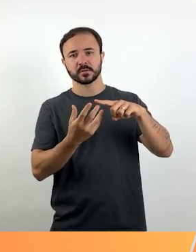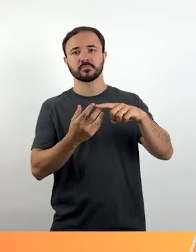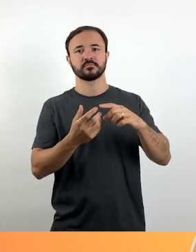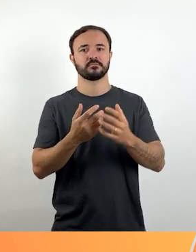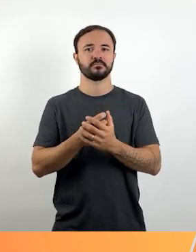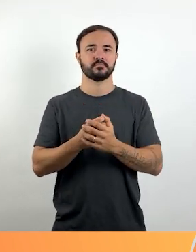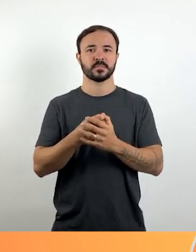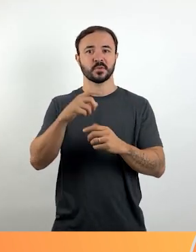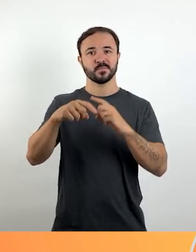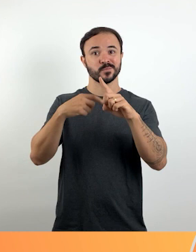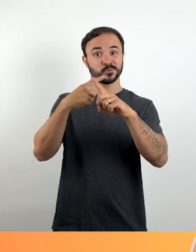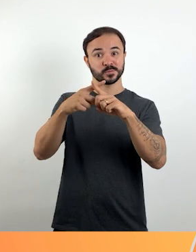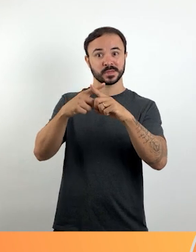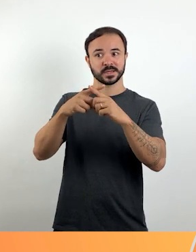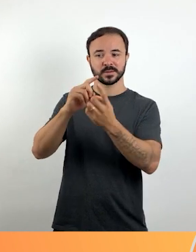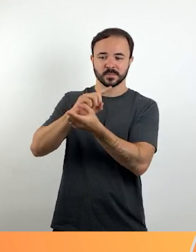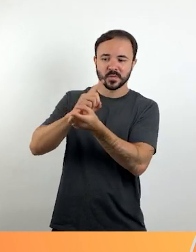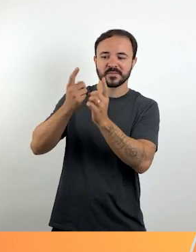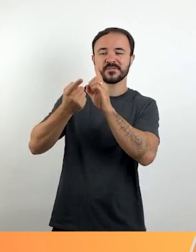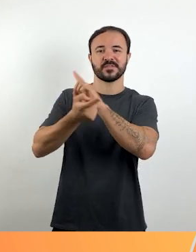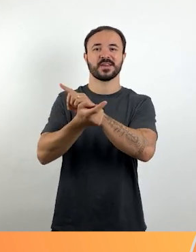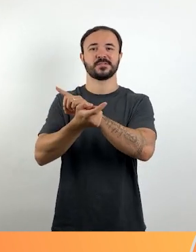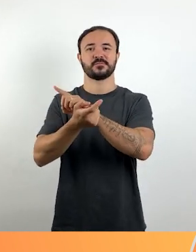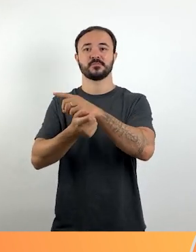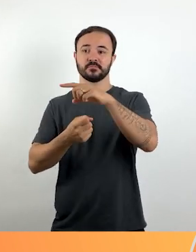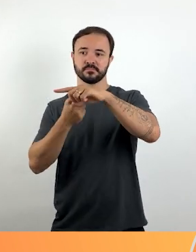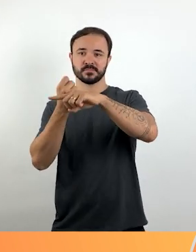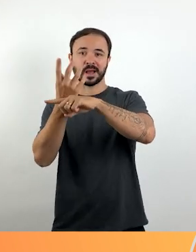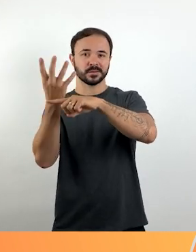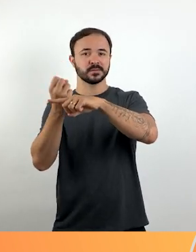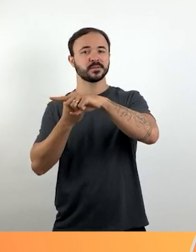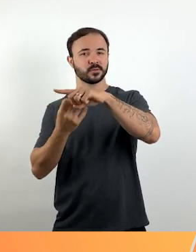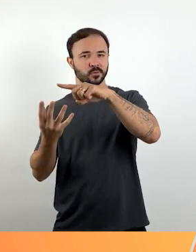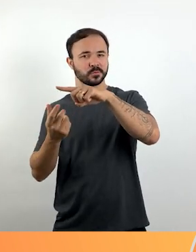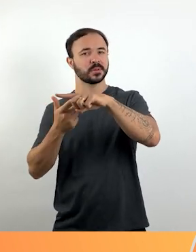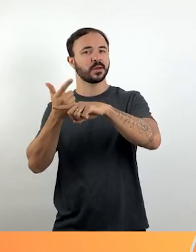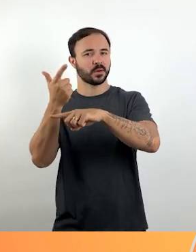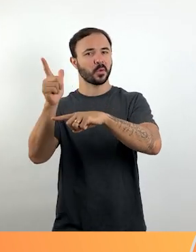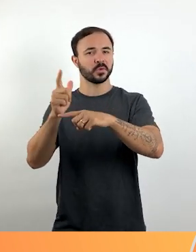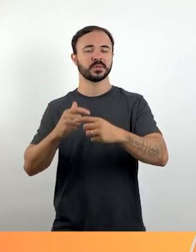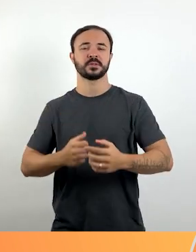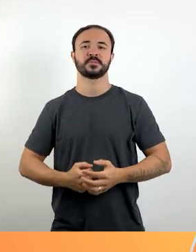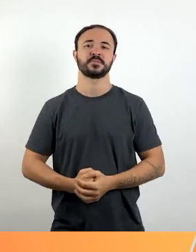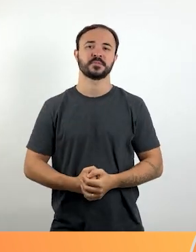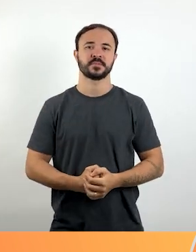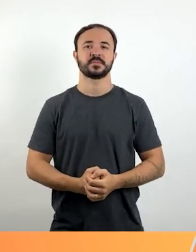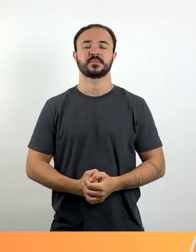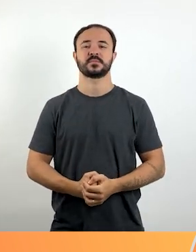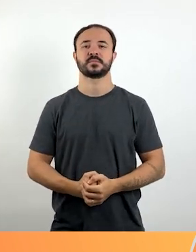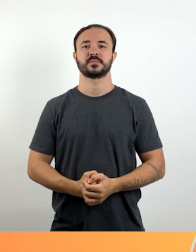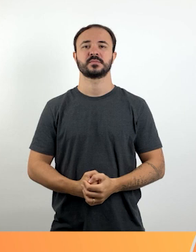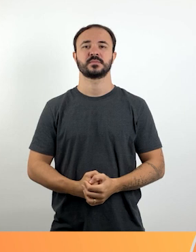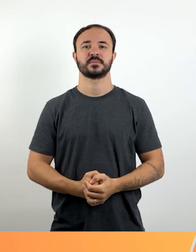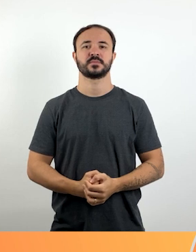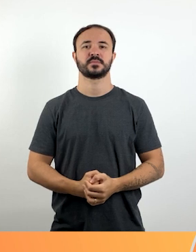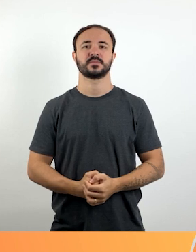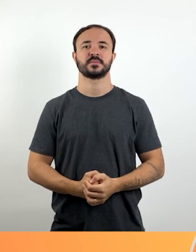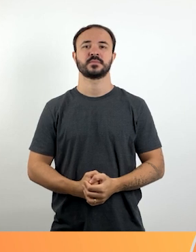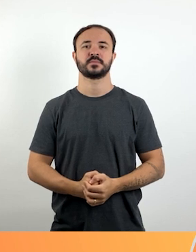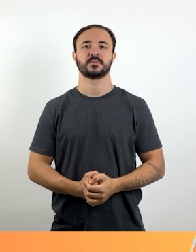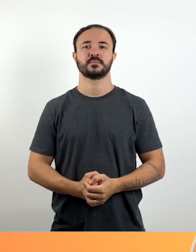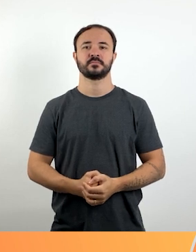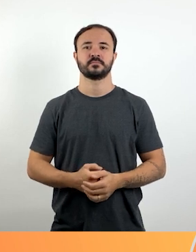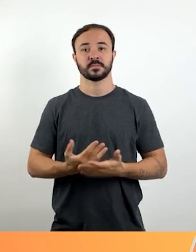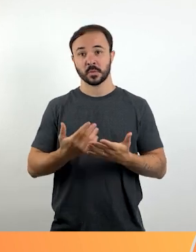e multiplica pelo inverso da segunda, né? Então, é 36 sobre 1. E aqui